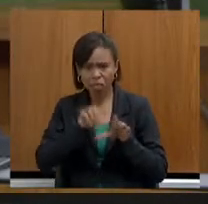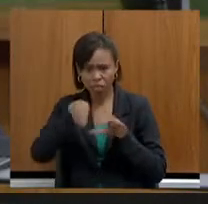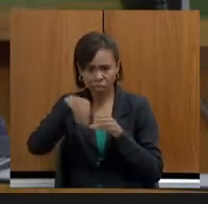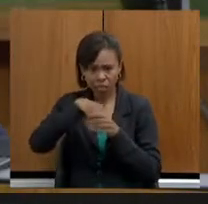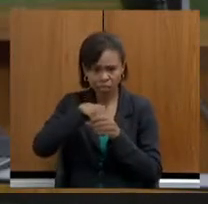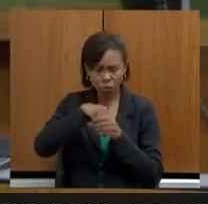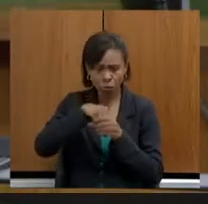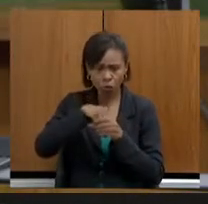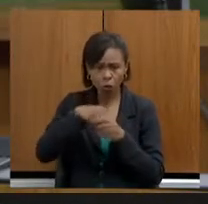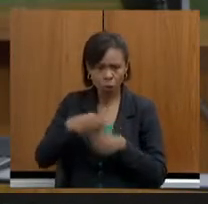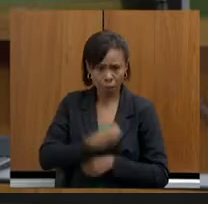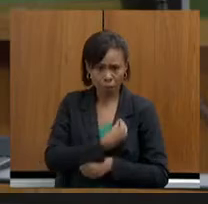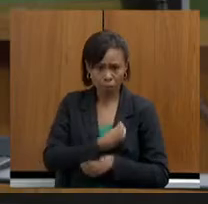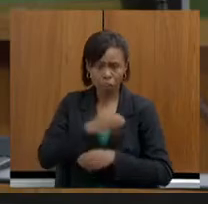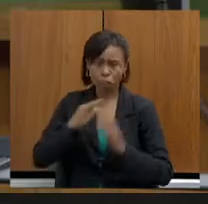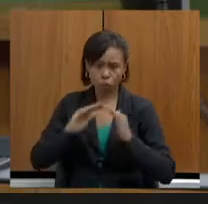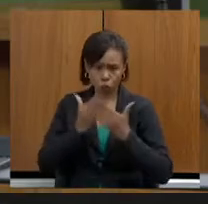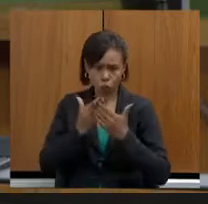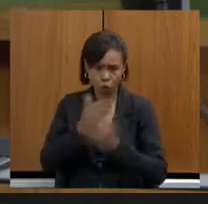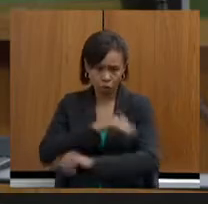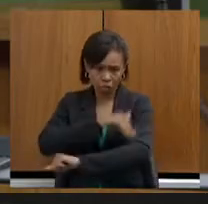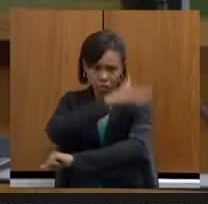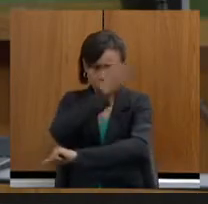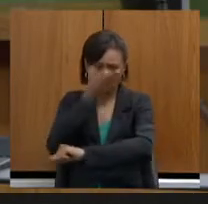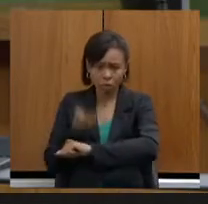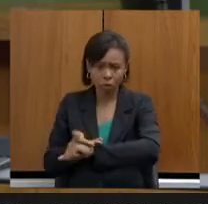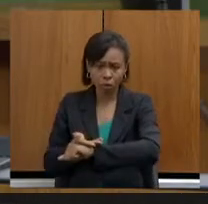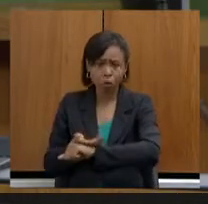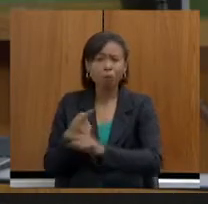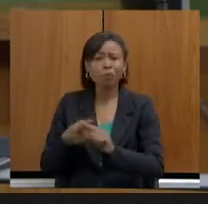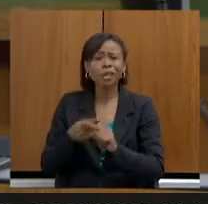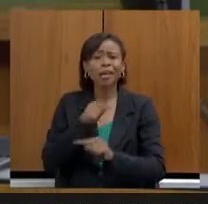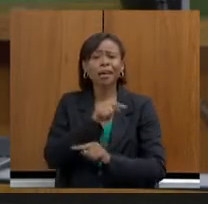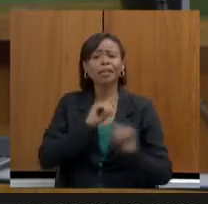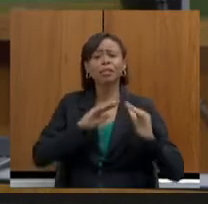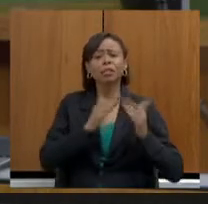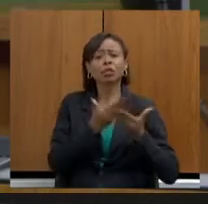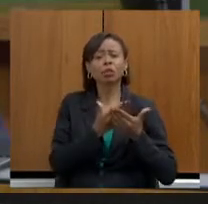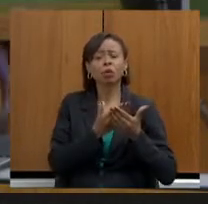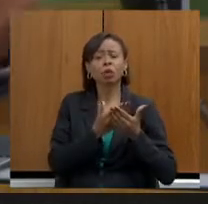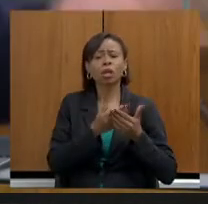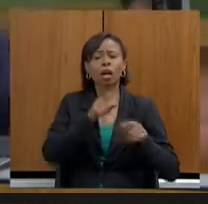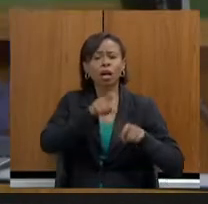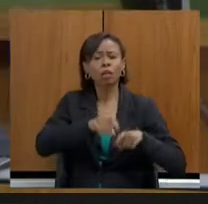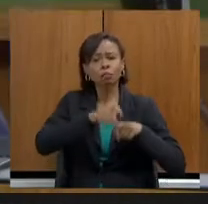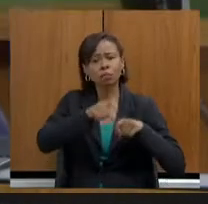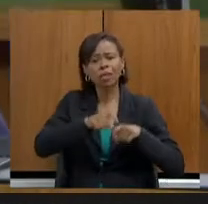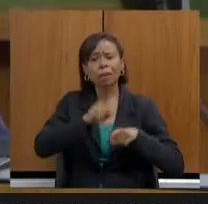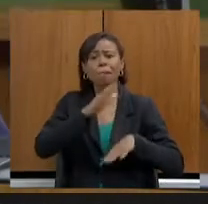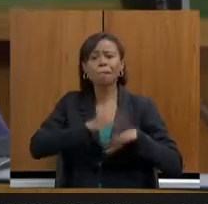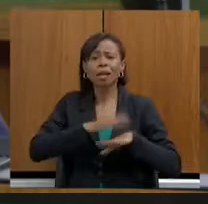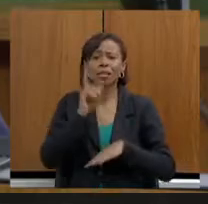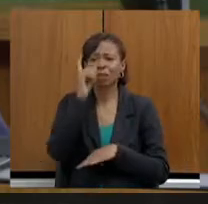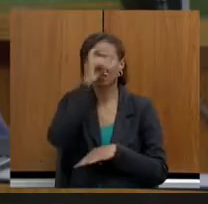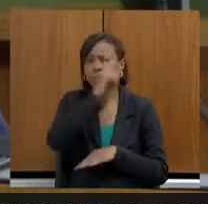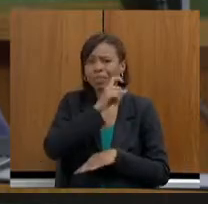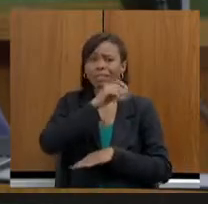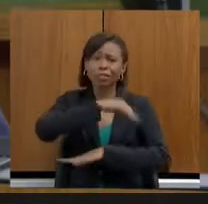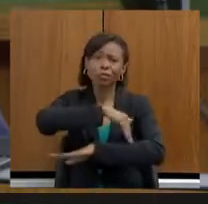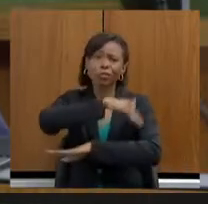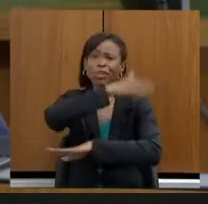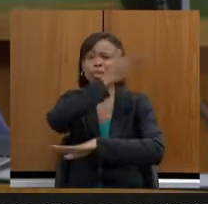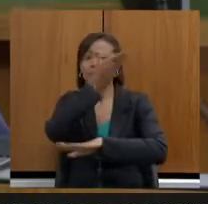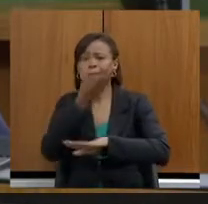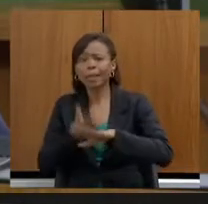integral que às vezes as escolas rurais as pessoas têm mais dificuldade né para poder estar na escola o dia todo